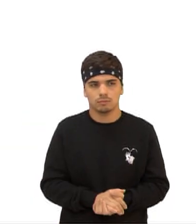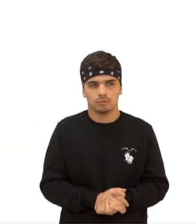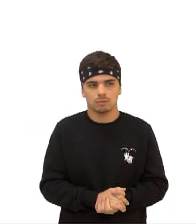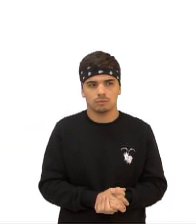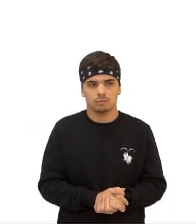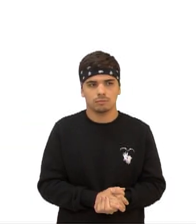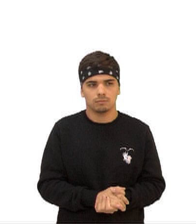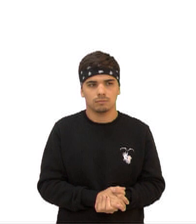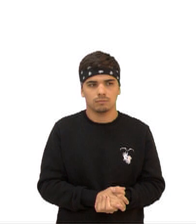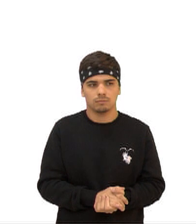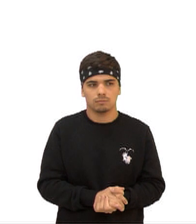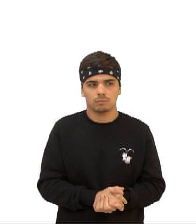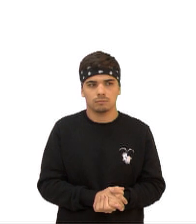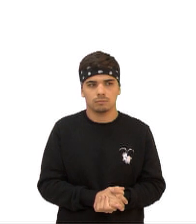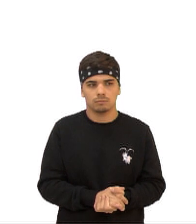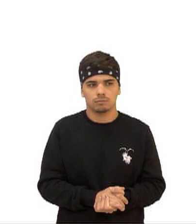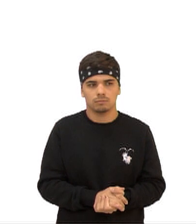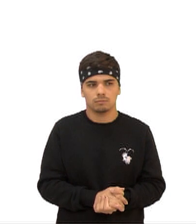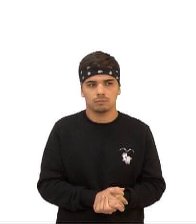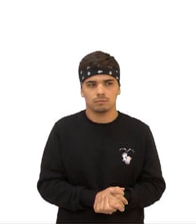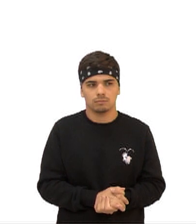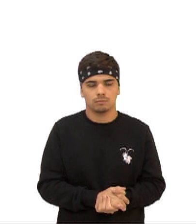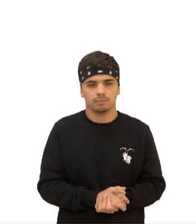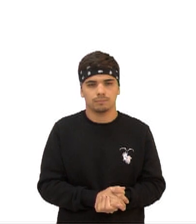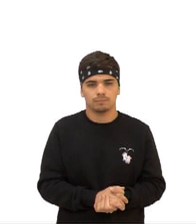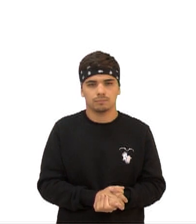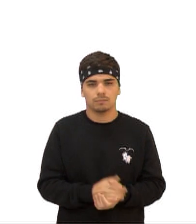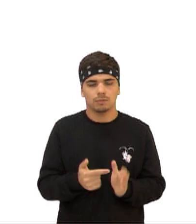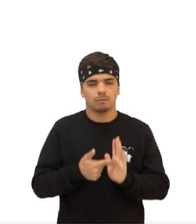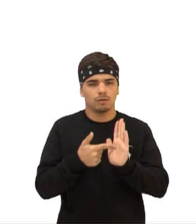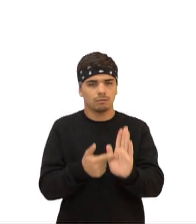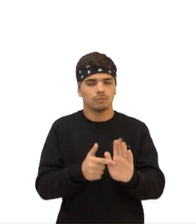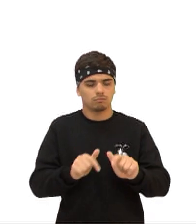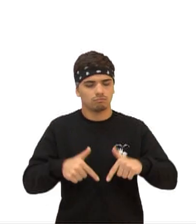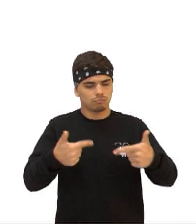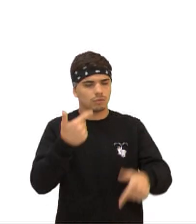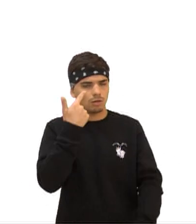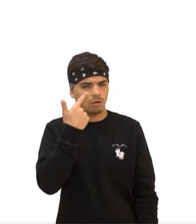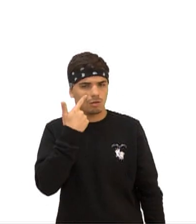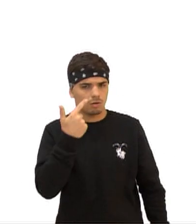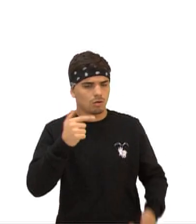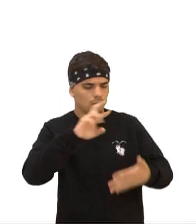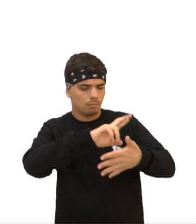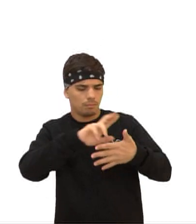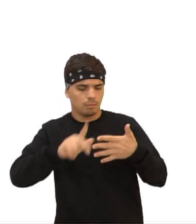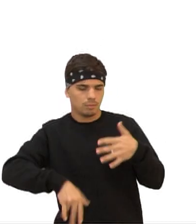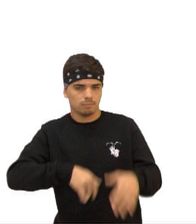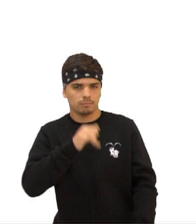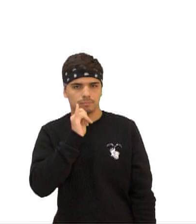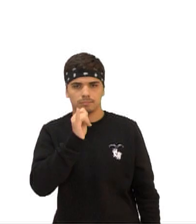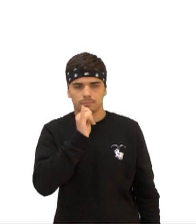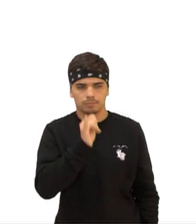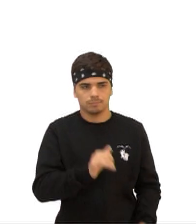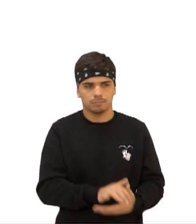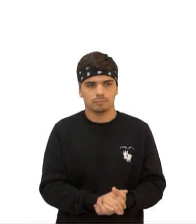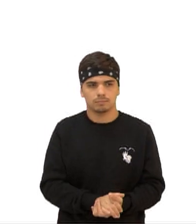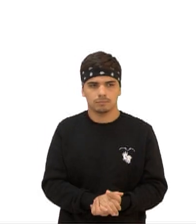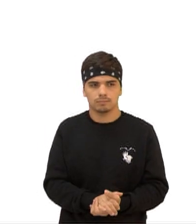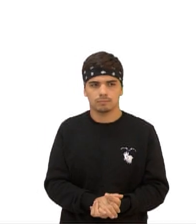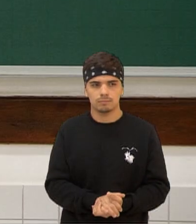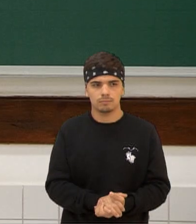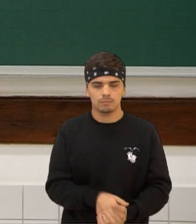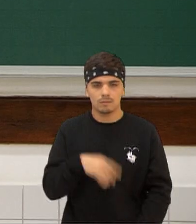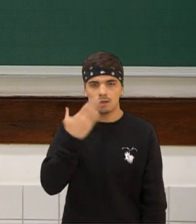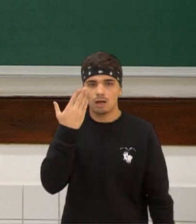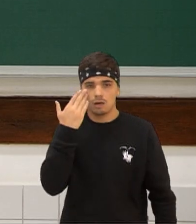para é né cara expressar habilidades uma permissão em formato alguns outros exemplos e agora na